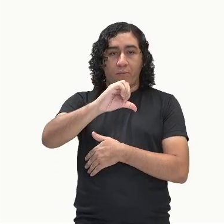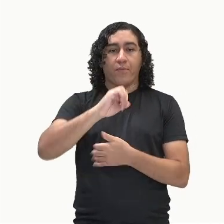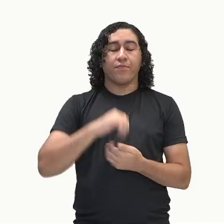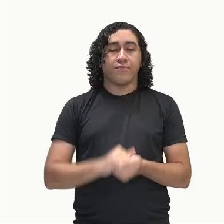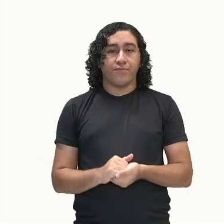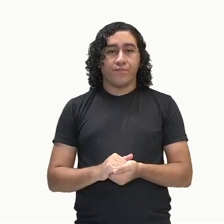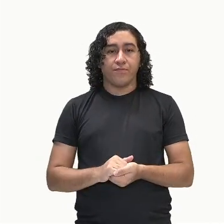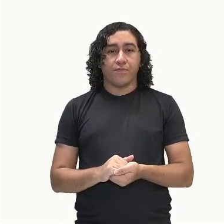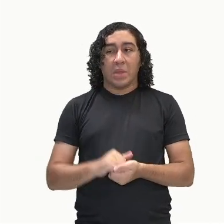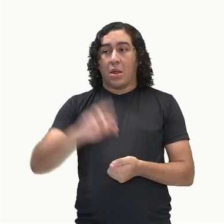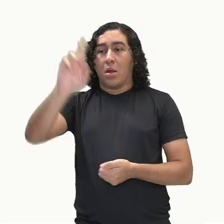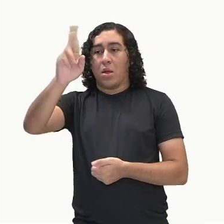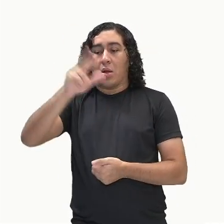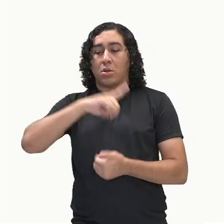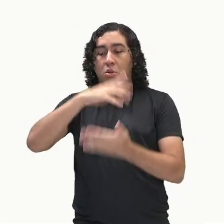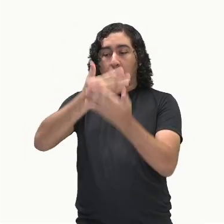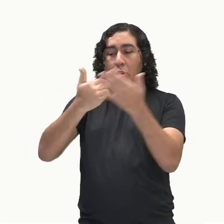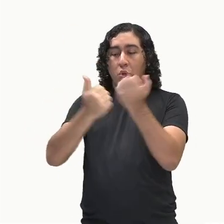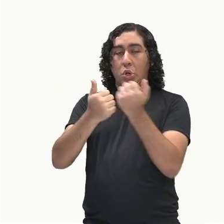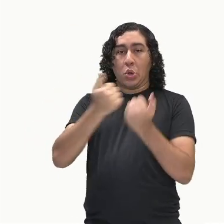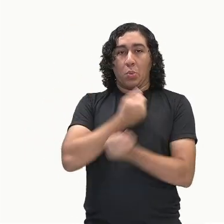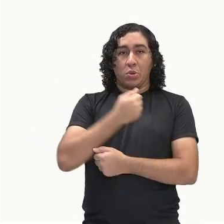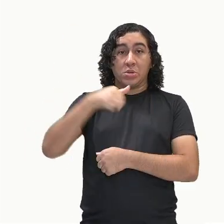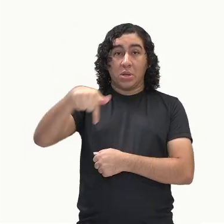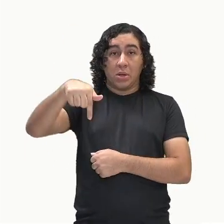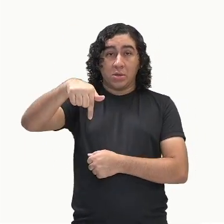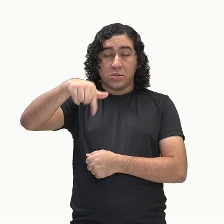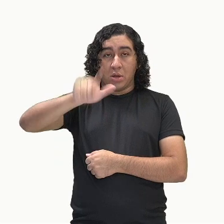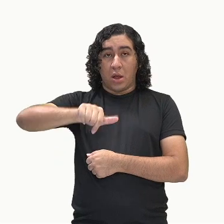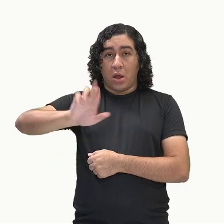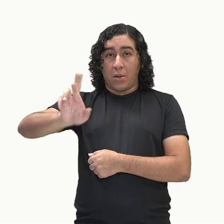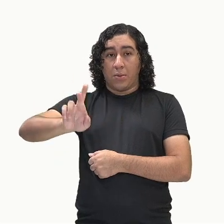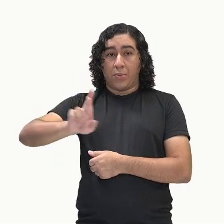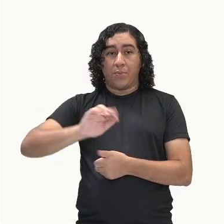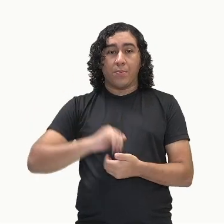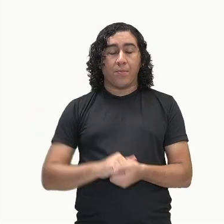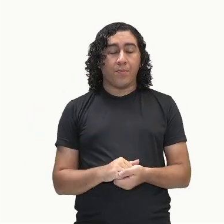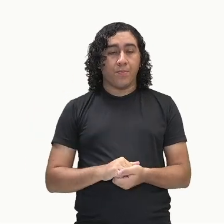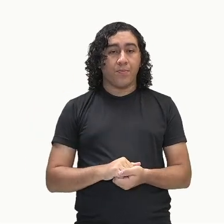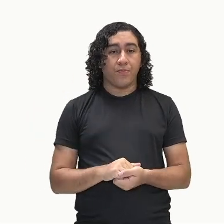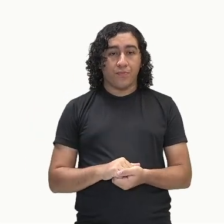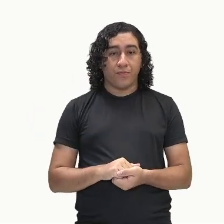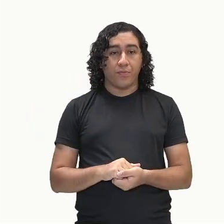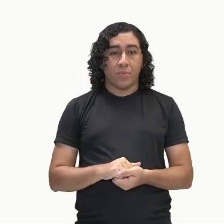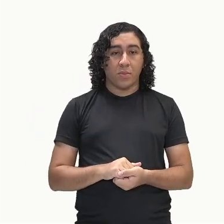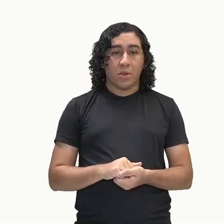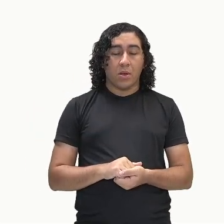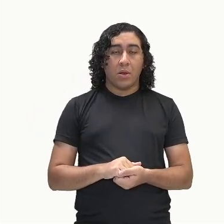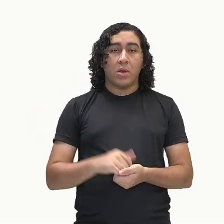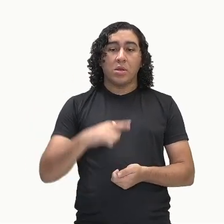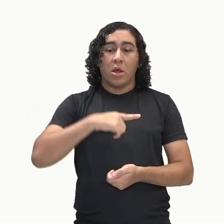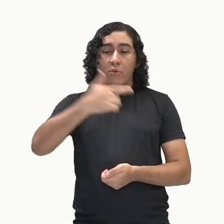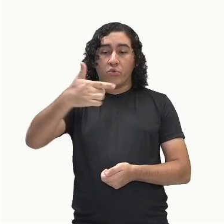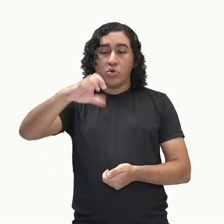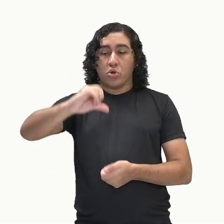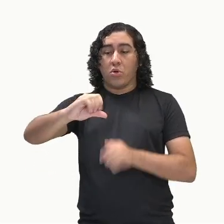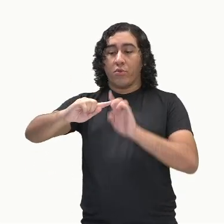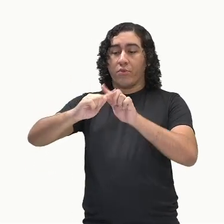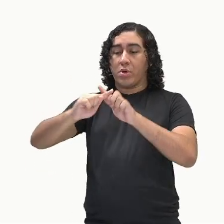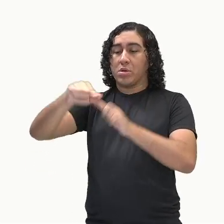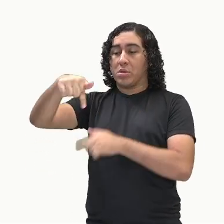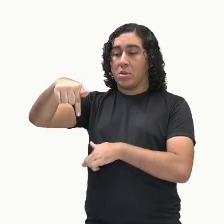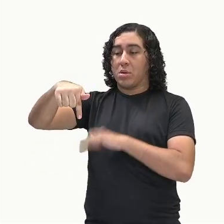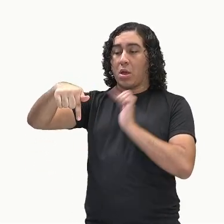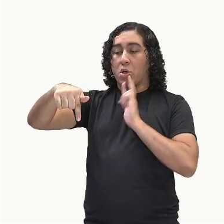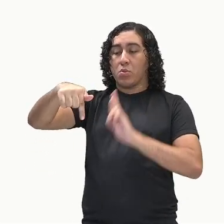No lugar de R, eu vou substituir 7, tá? Que é a razão. E aí fica 29 vezes 7, que